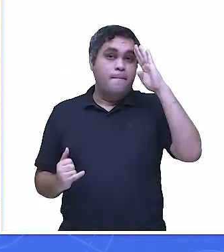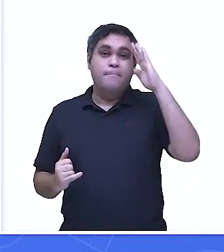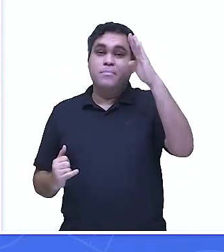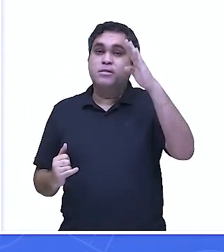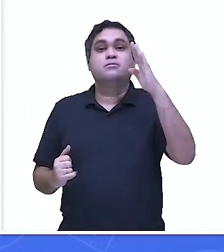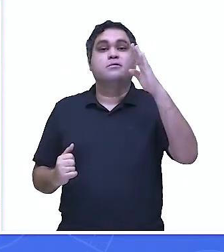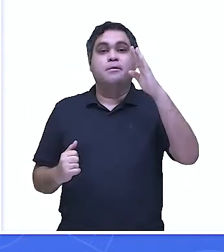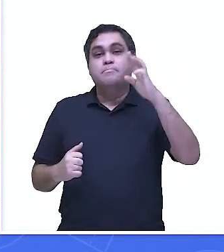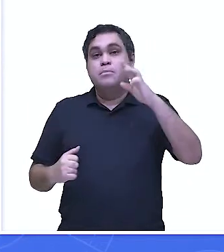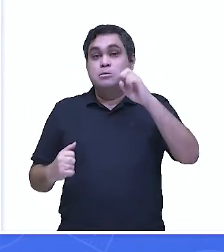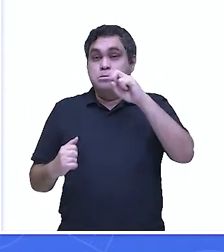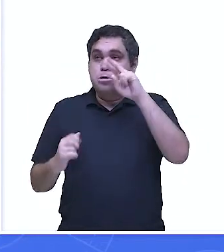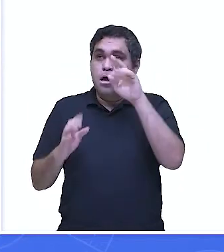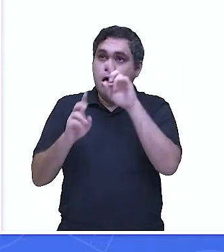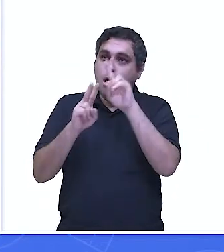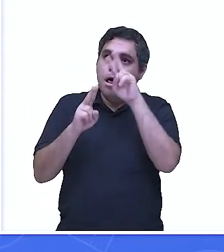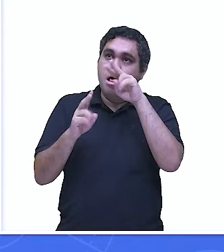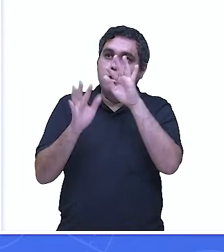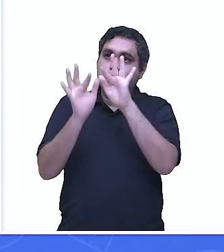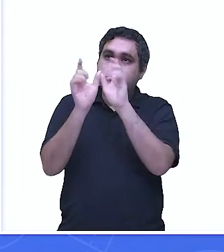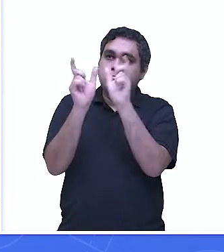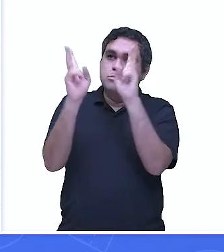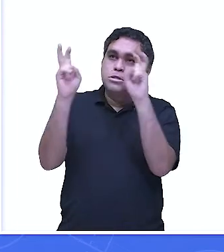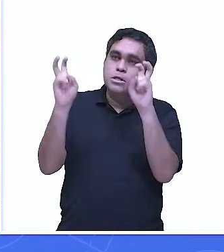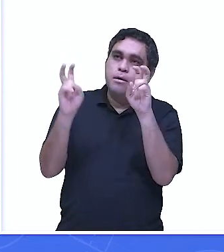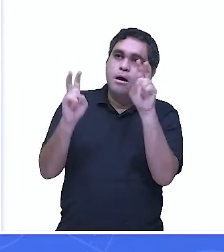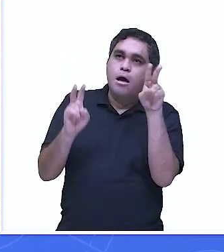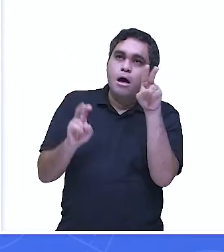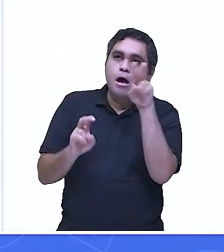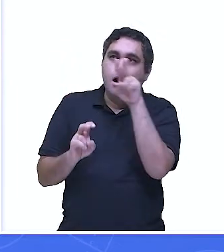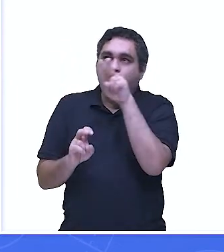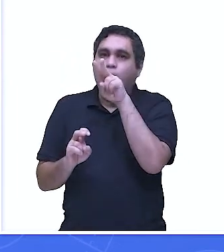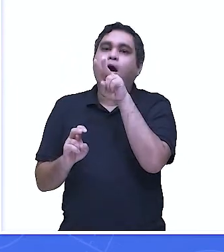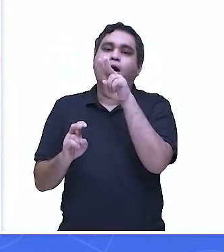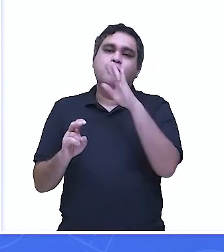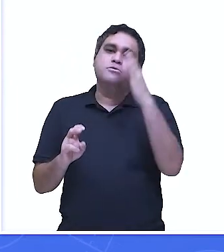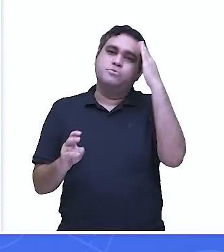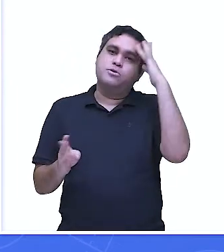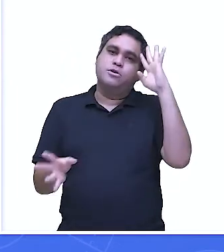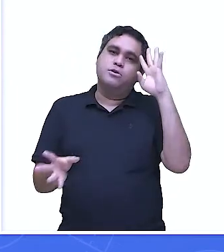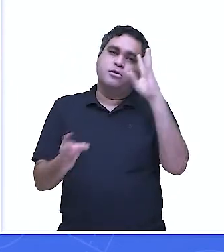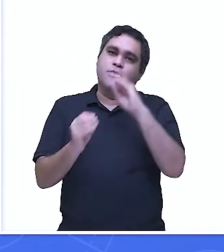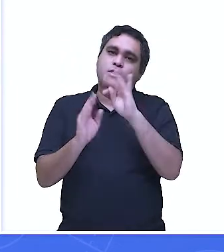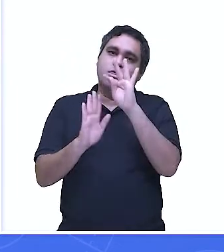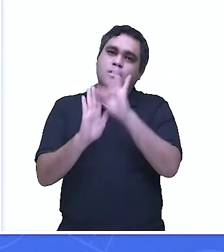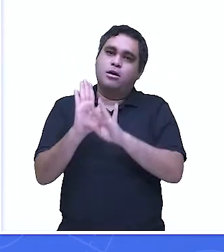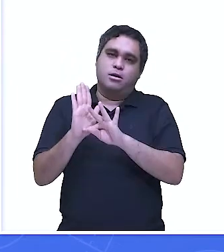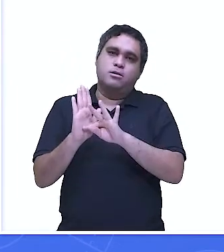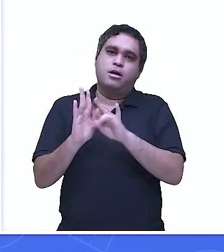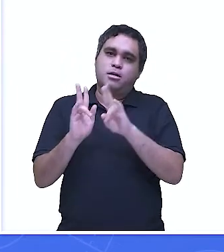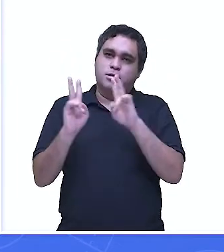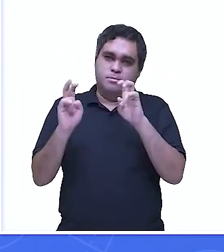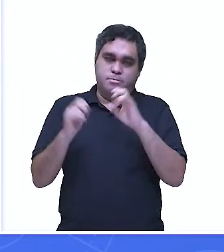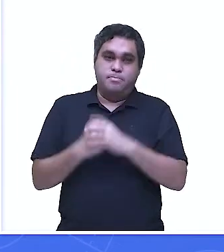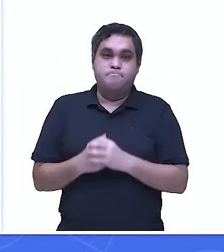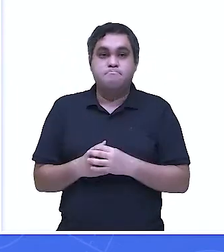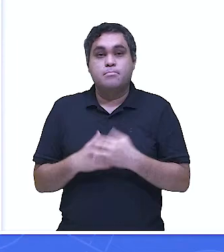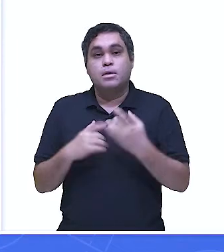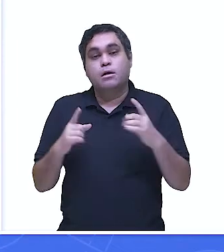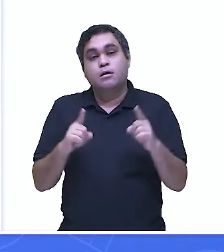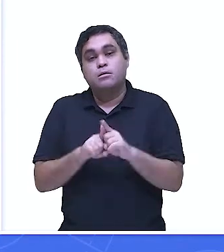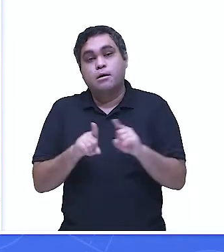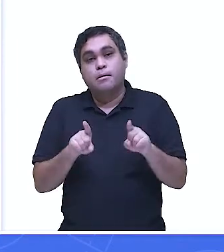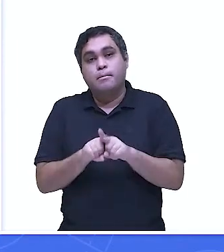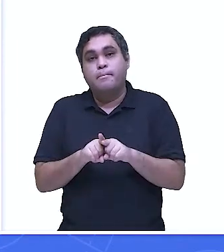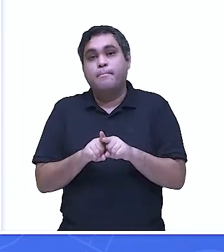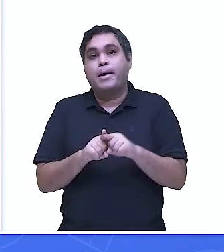consigo descobrir do que se trata o texto, certo? E, geralmente, pessoal, usem um recurso que é